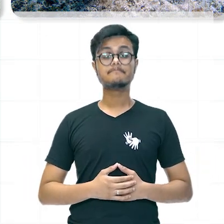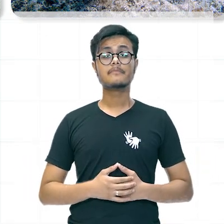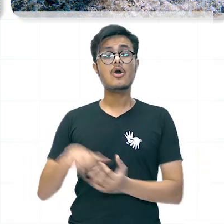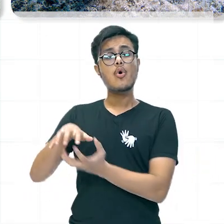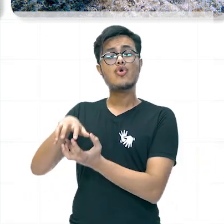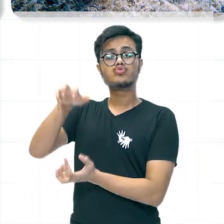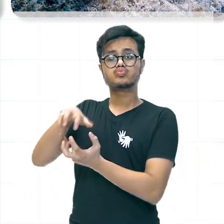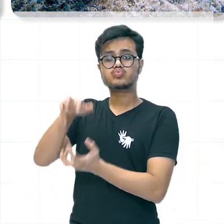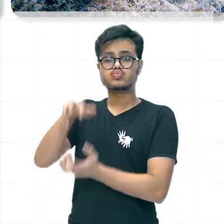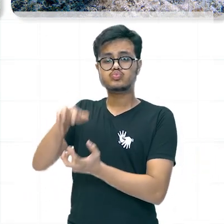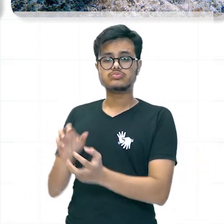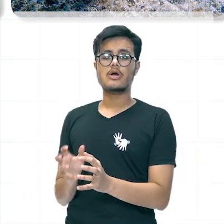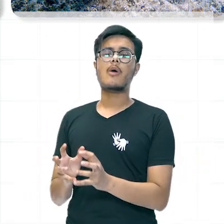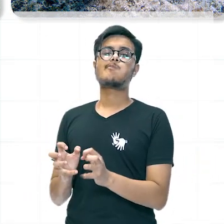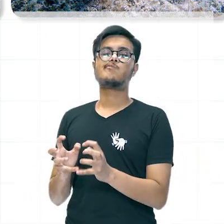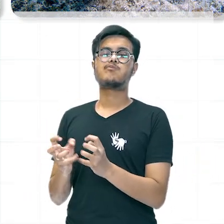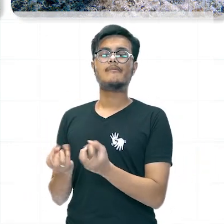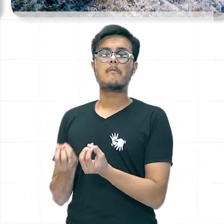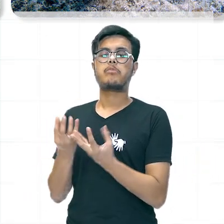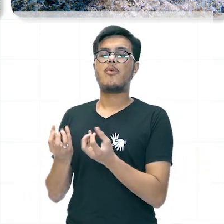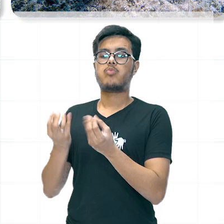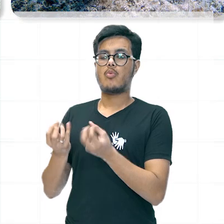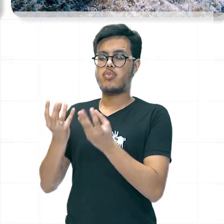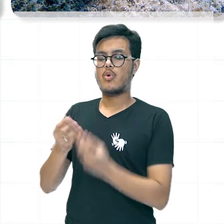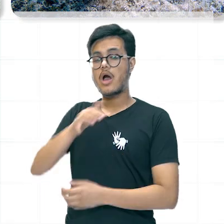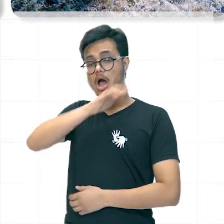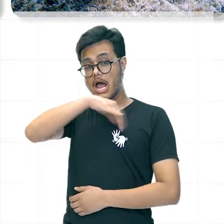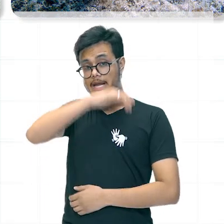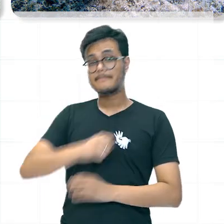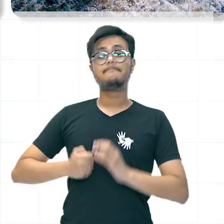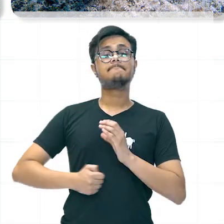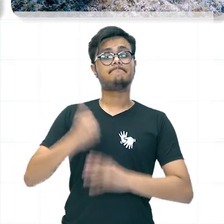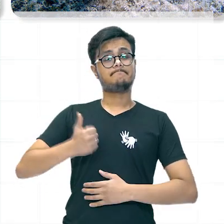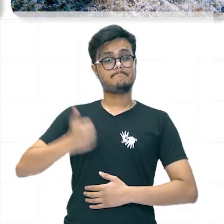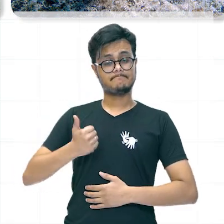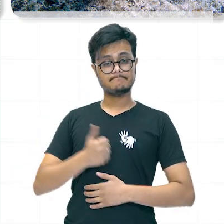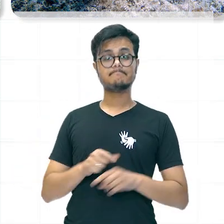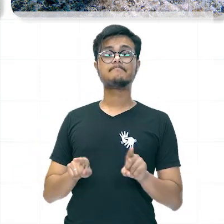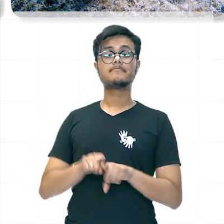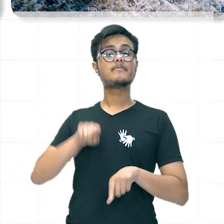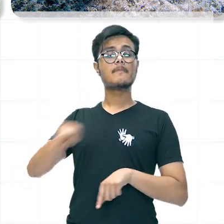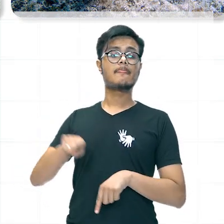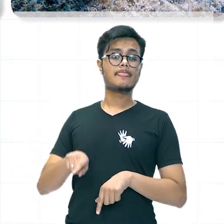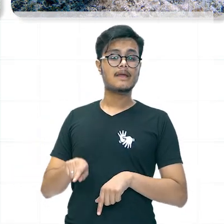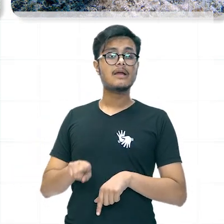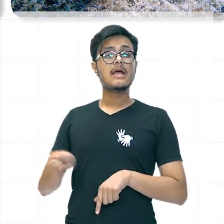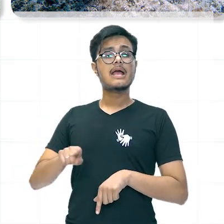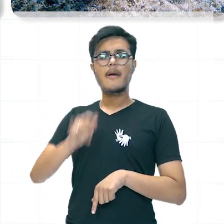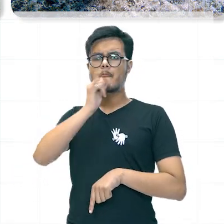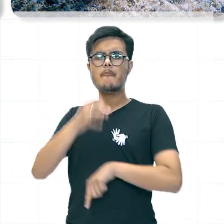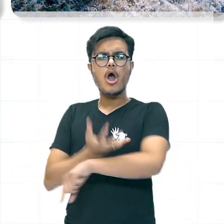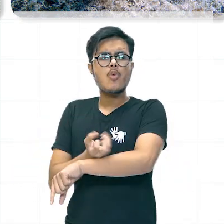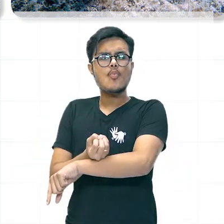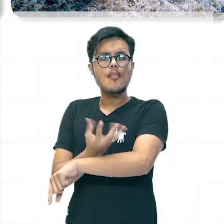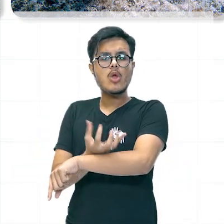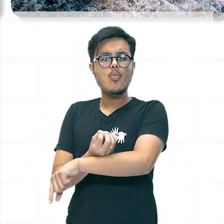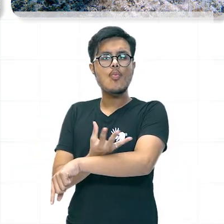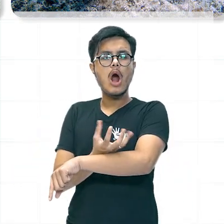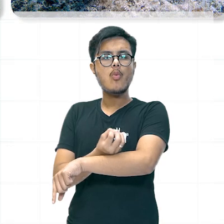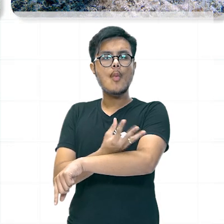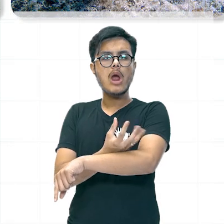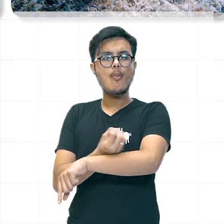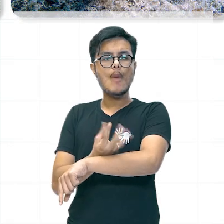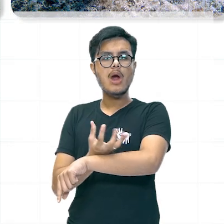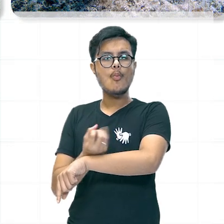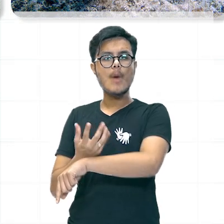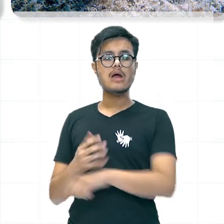As esponjas é o primeiro grupo de animais aí, né, dos invertebrados. Eles são considerados como poríferos. E esses